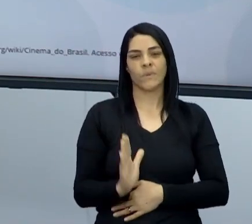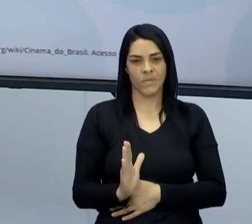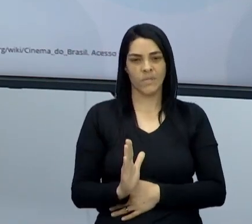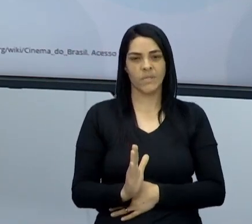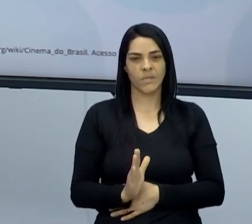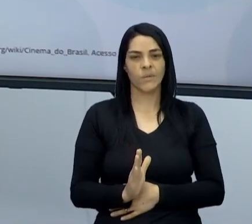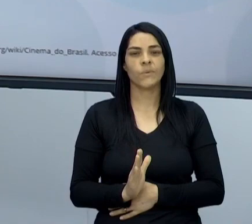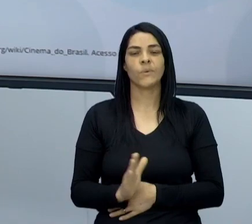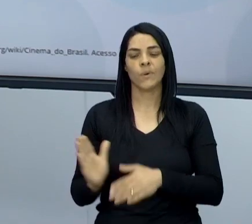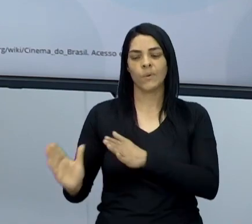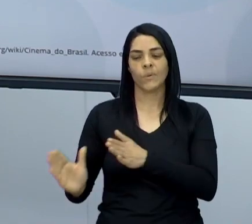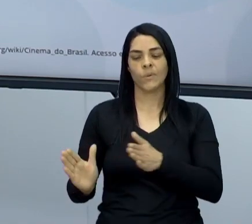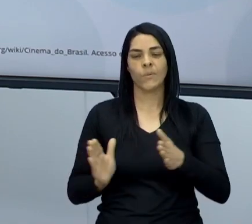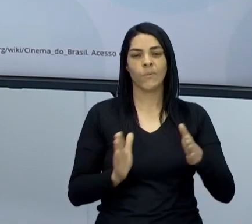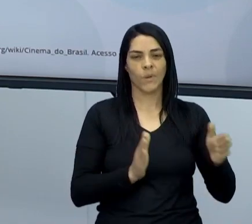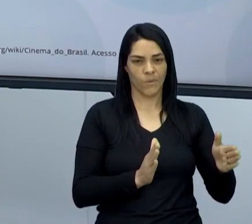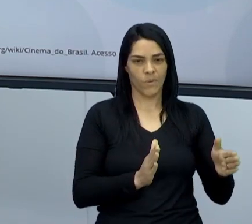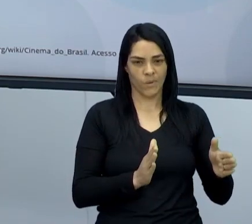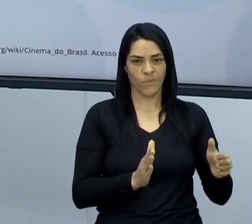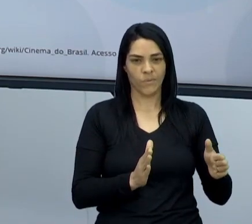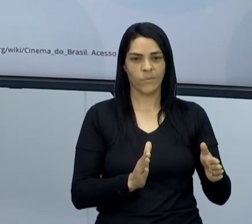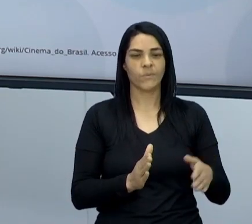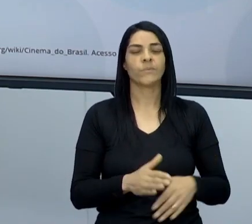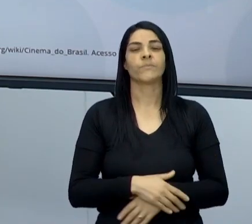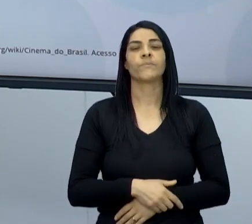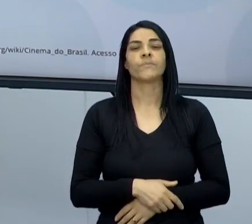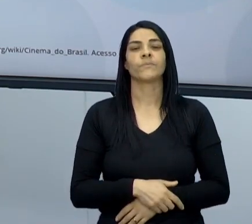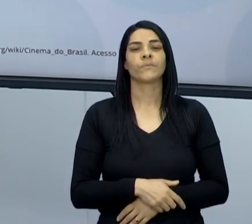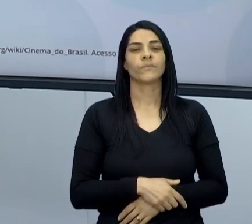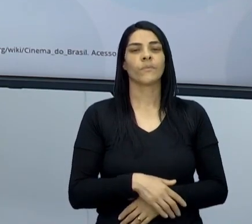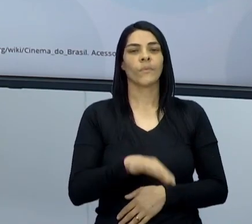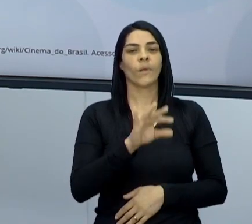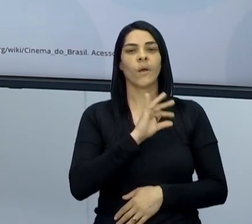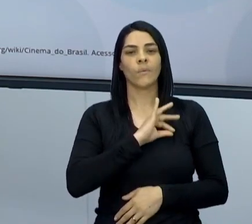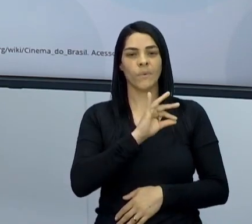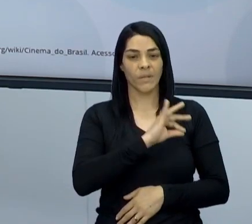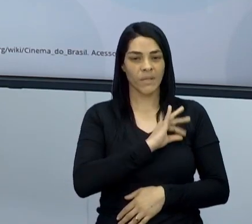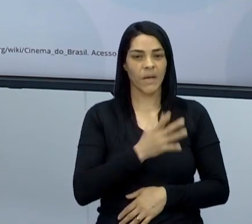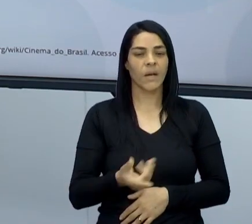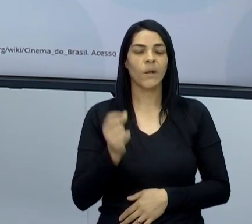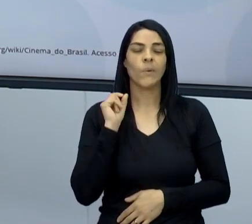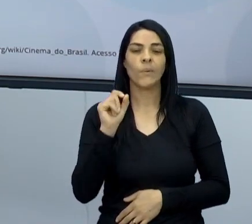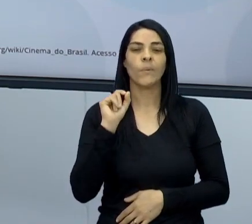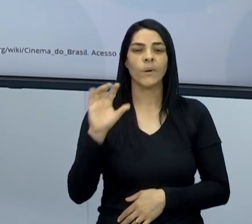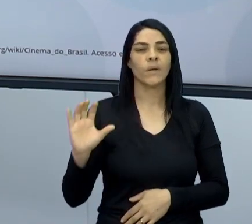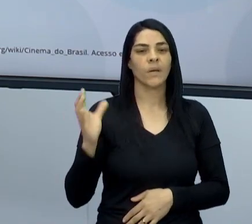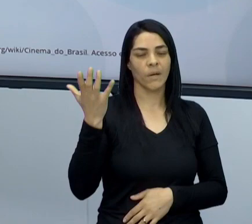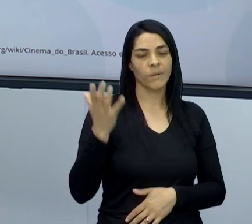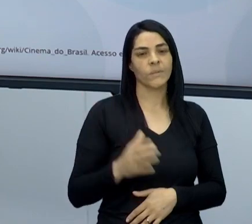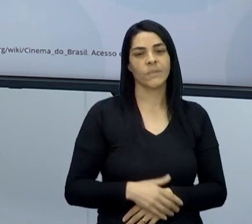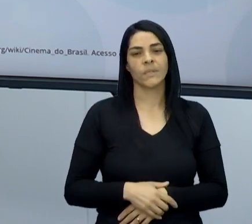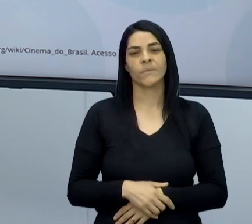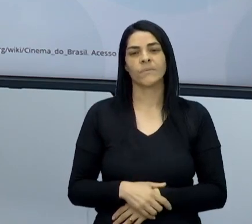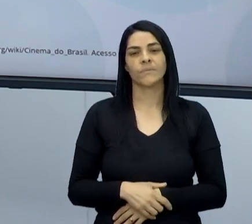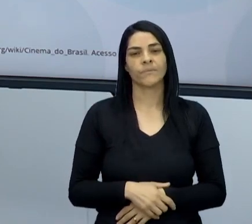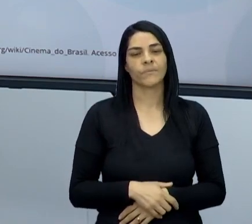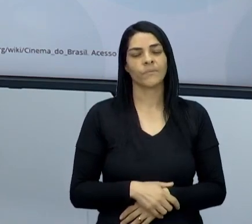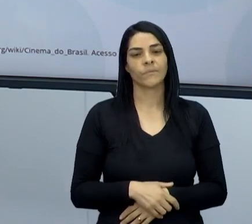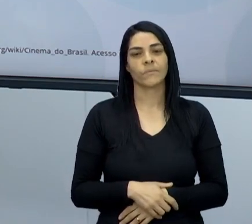militar, cria-se a Embrafilme. E aí, entre outras medidas, uma